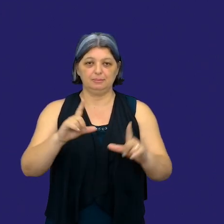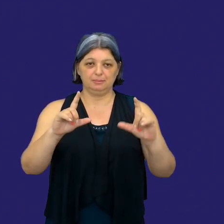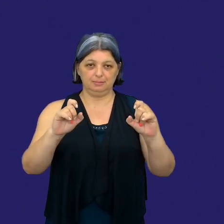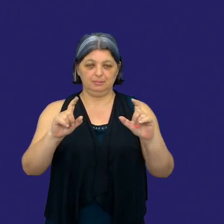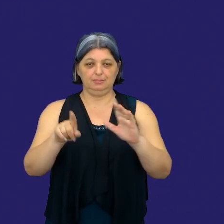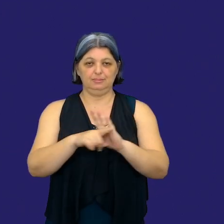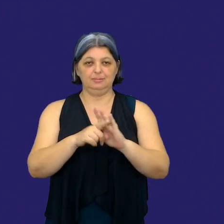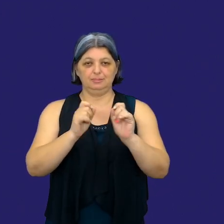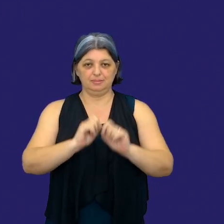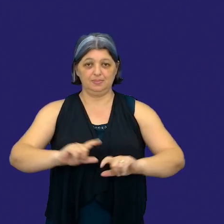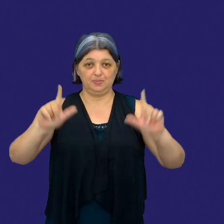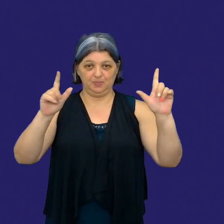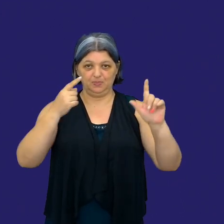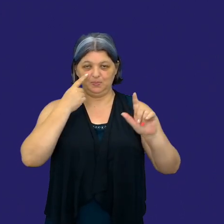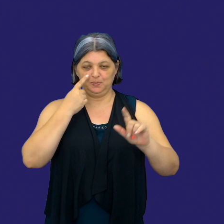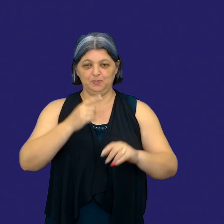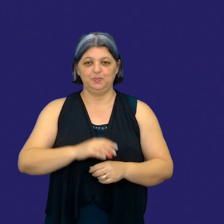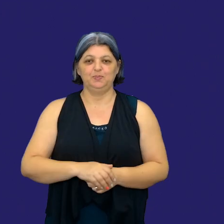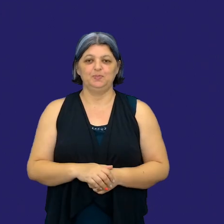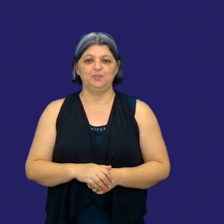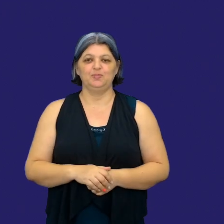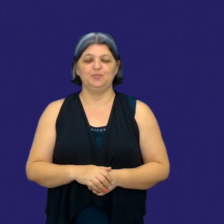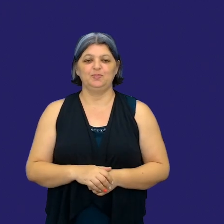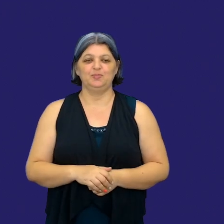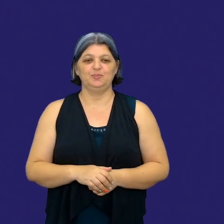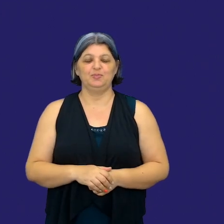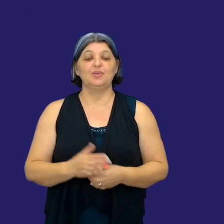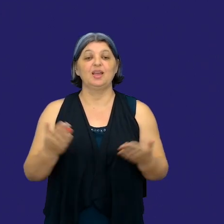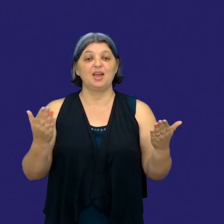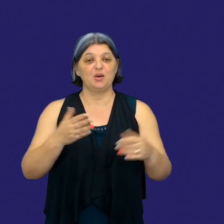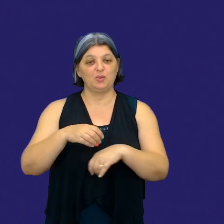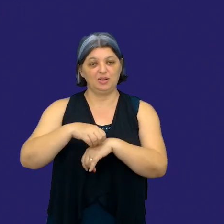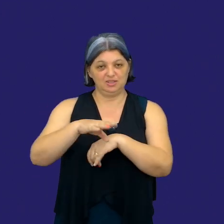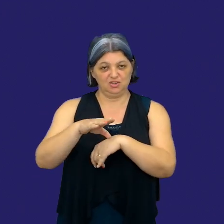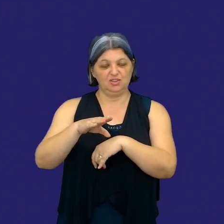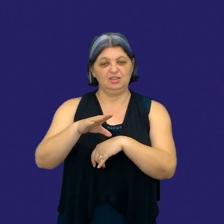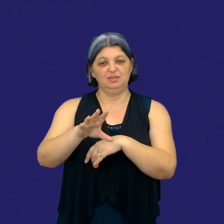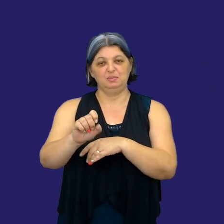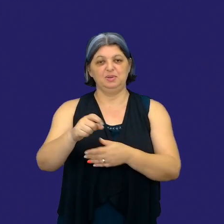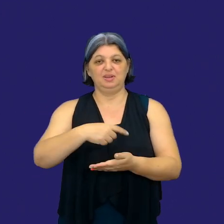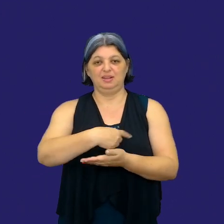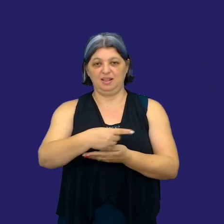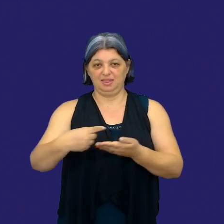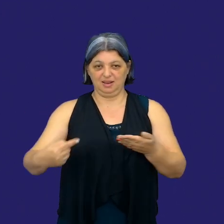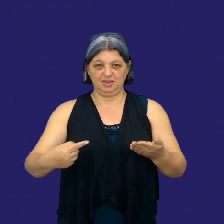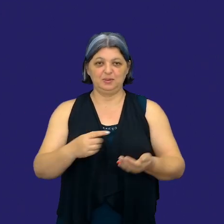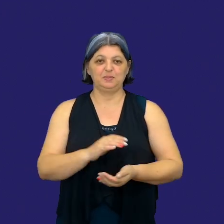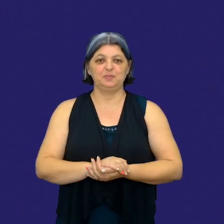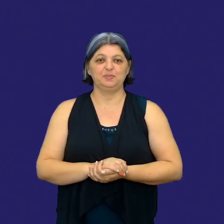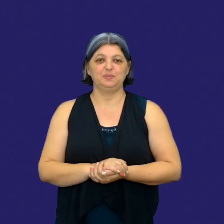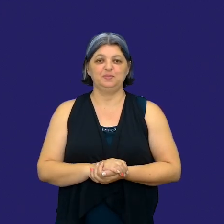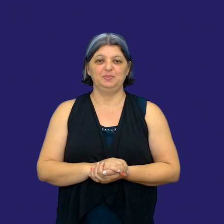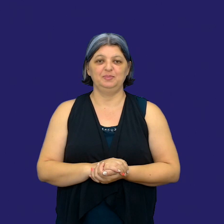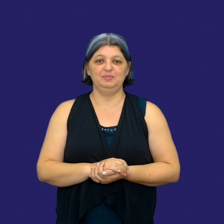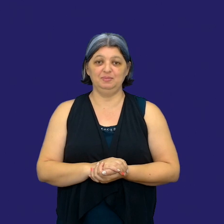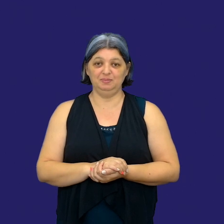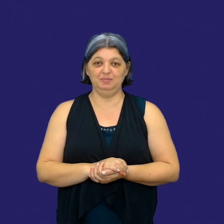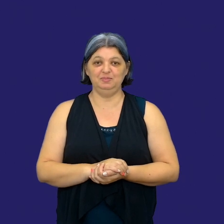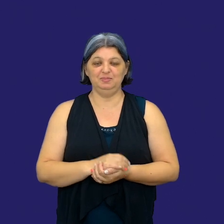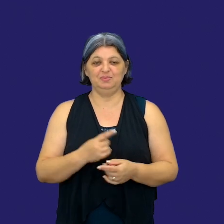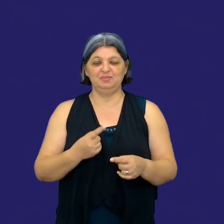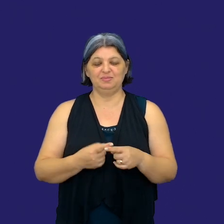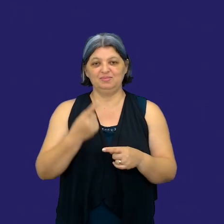na tela. Agora, eu sugiro que peguem o seu caderno de bordo, aquele que você, professor, faz